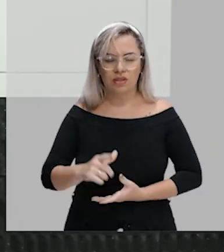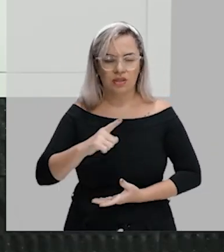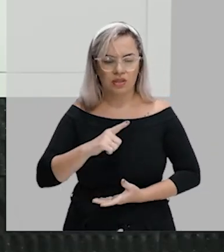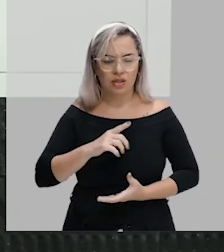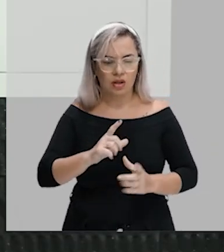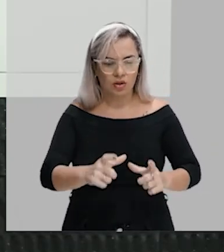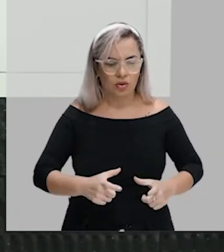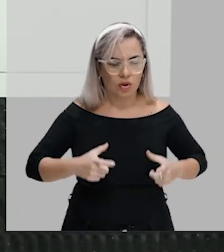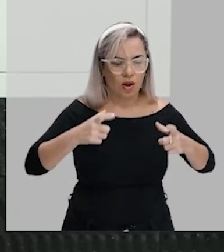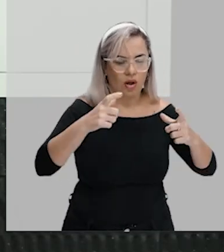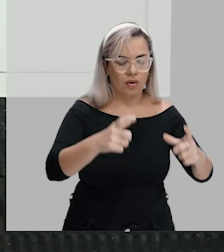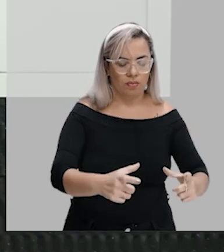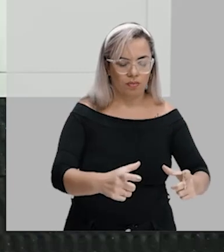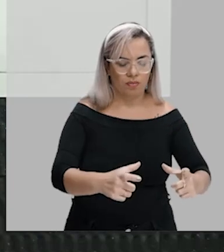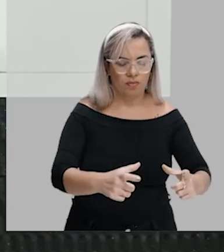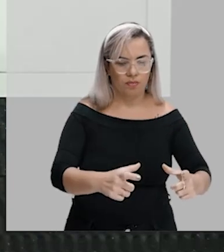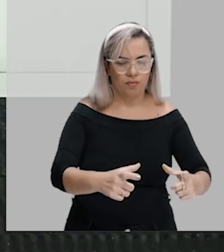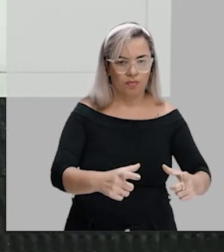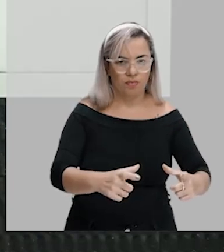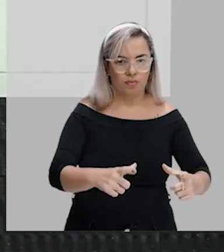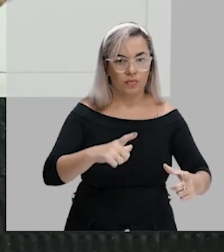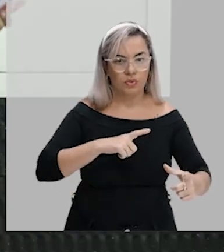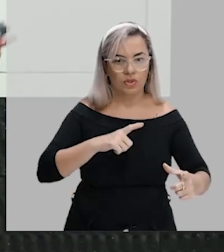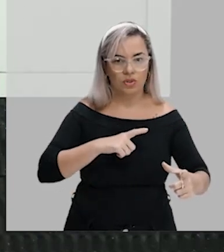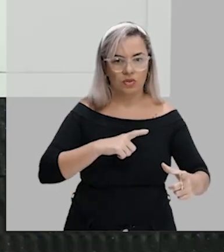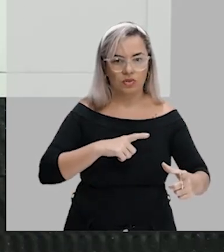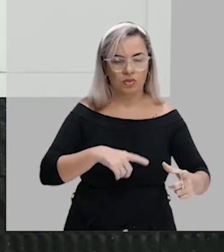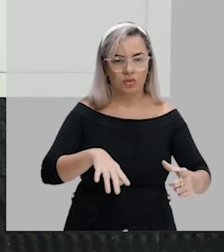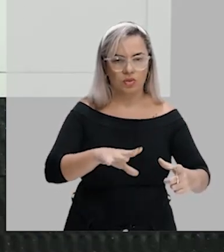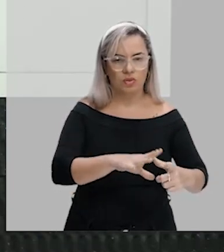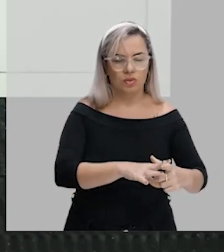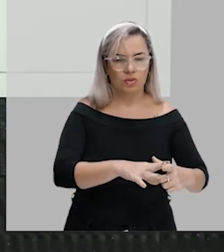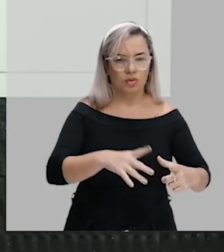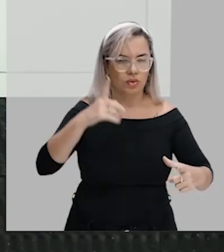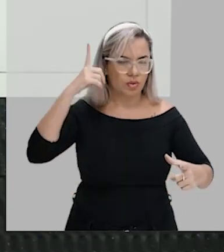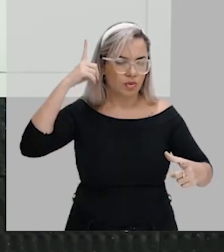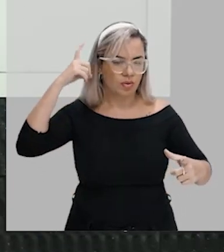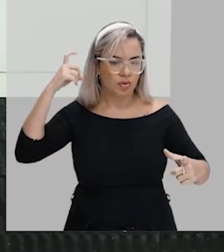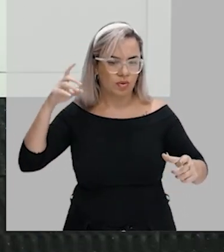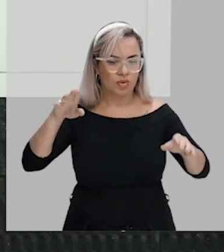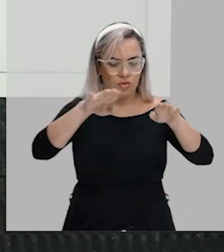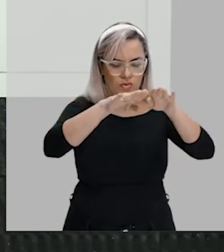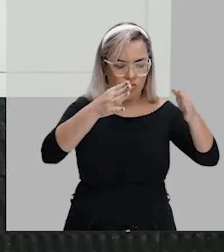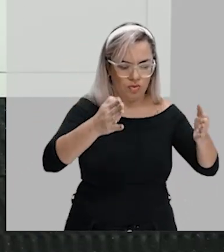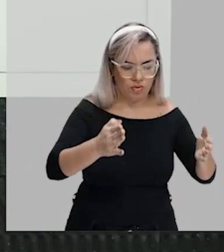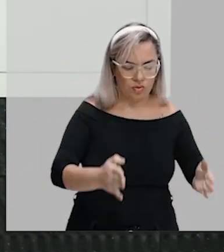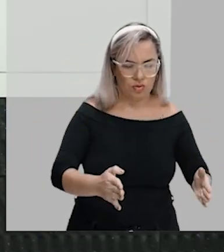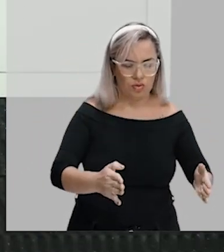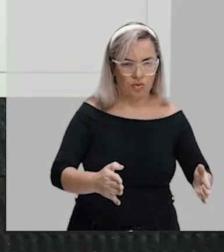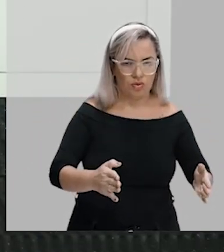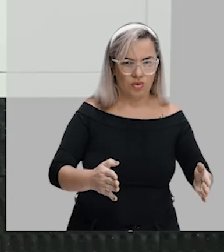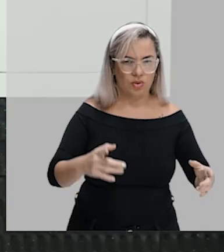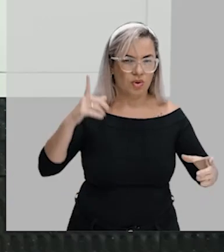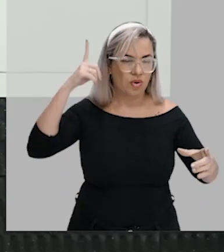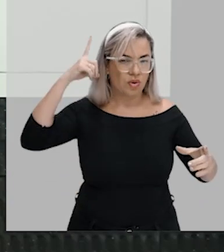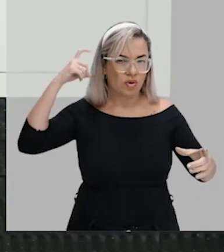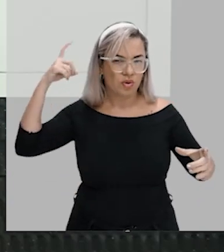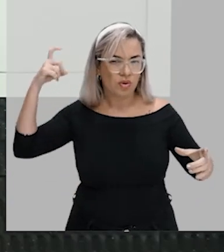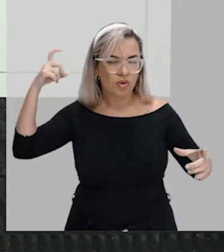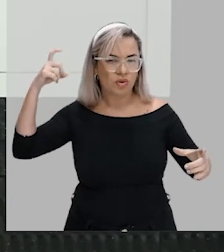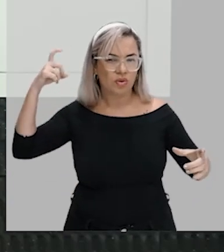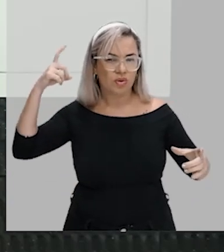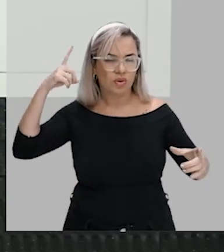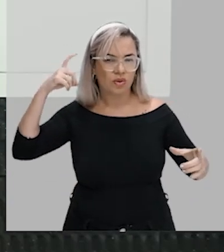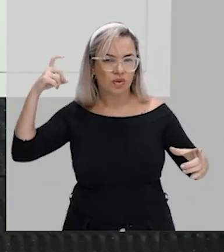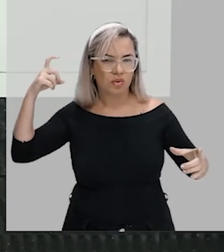que tem um som, né, um aparelho de som, um alto-falante, em que ele esteja emitindo um